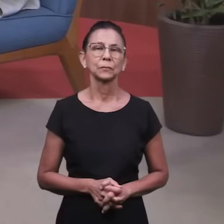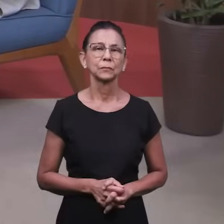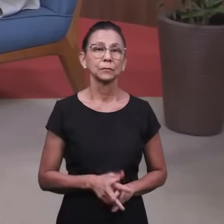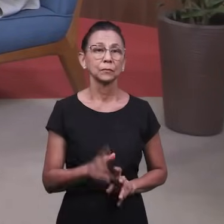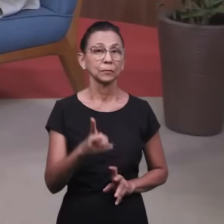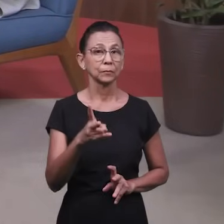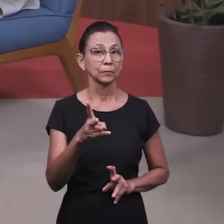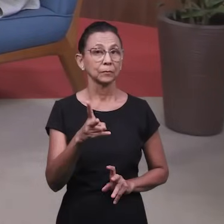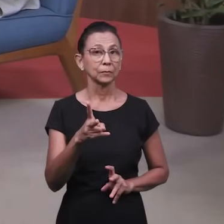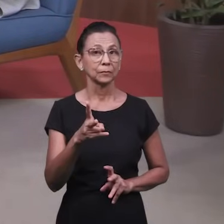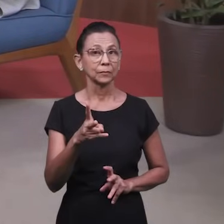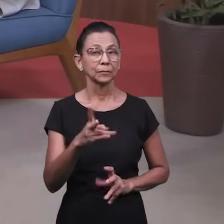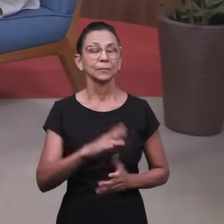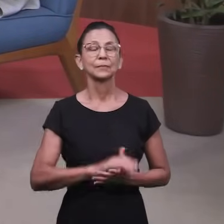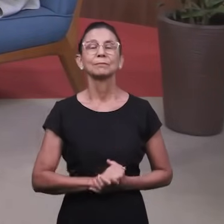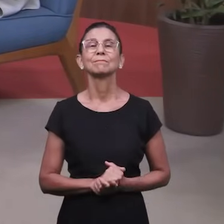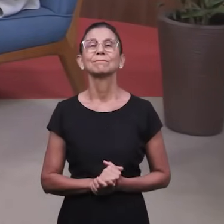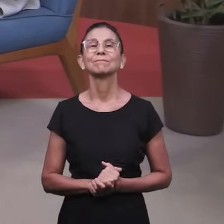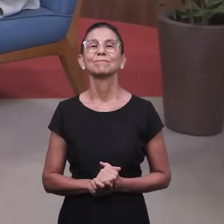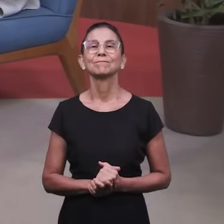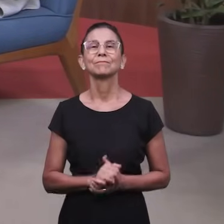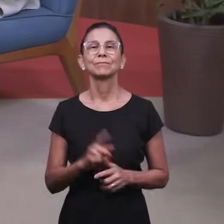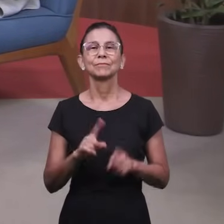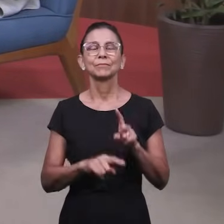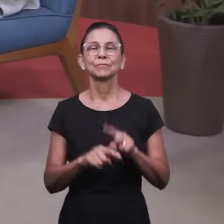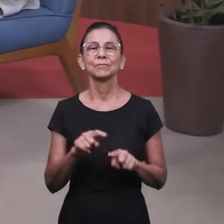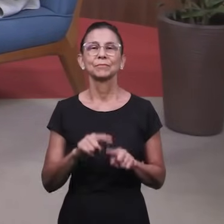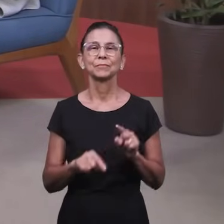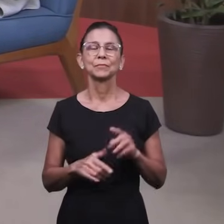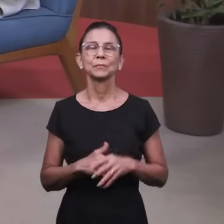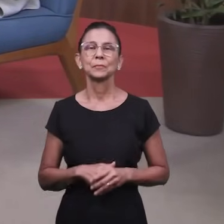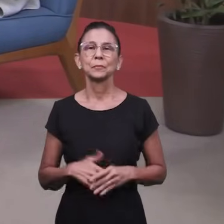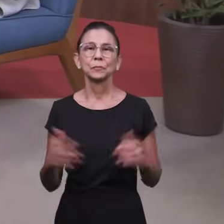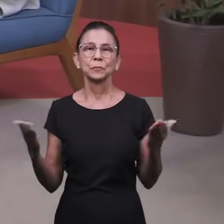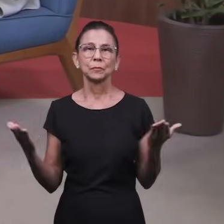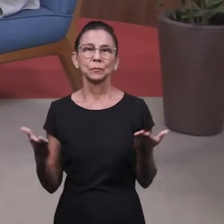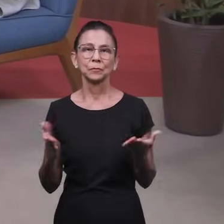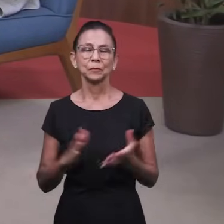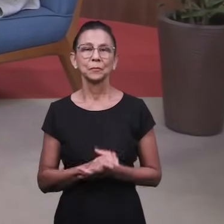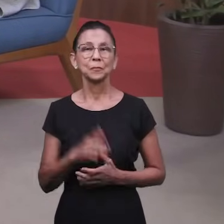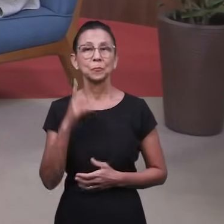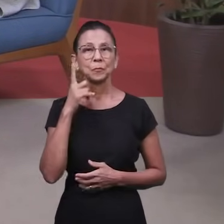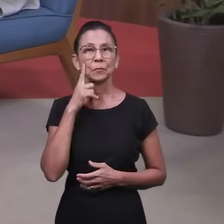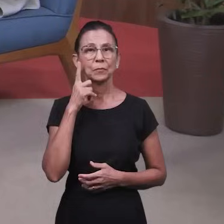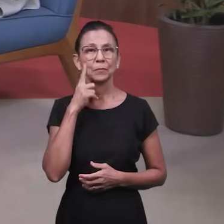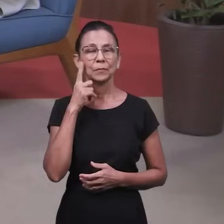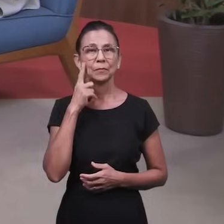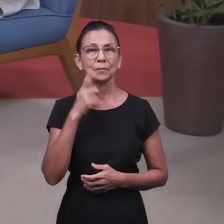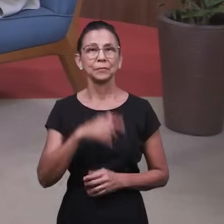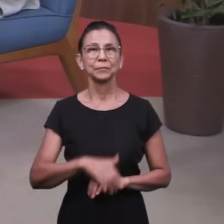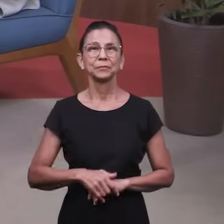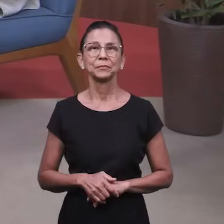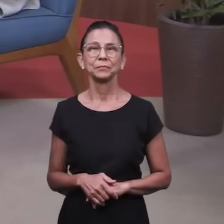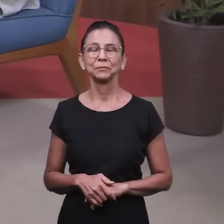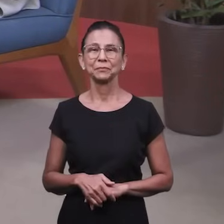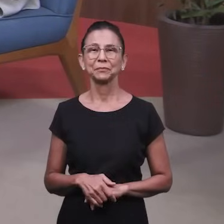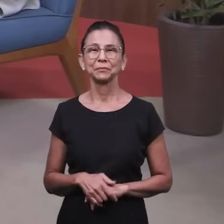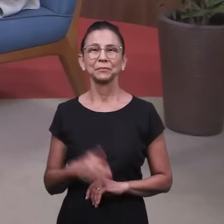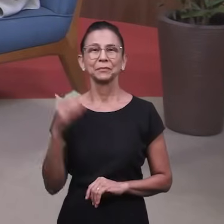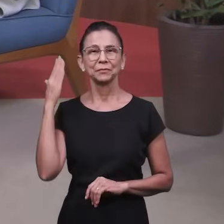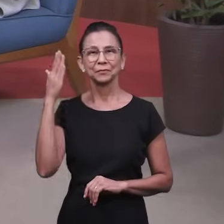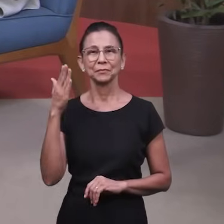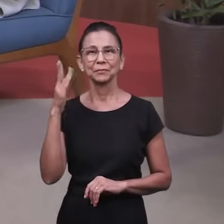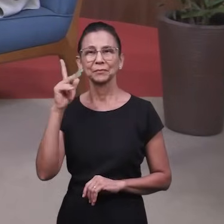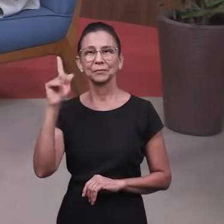continuamos com os instrumentos de percussão em alta. No quadro Perfeito Louvor de hoje, a tia Janaína vai ensinar o louvor Esta é a